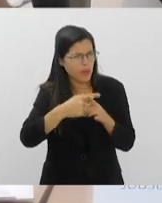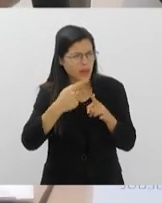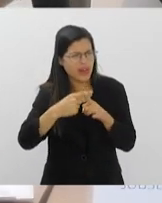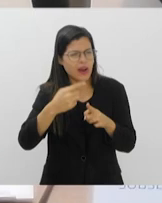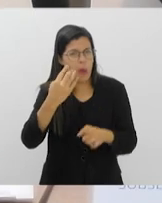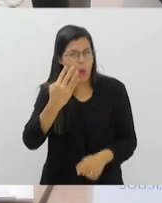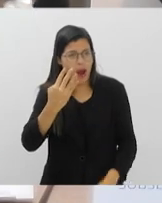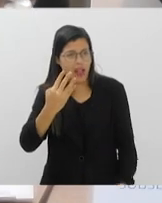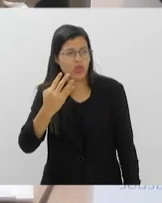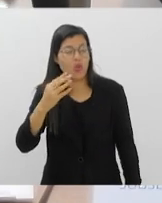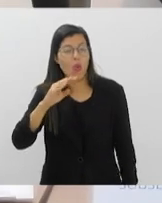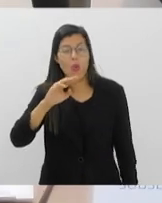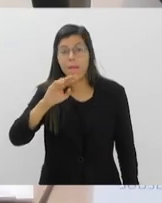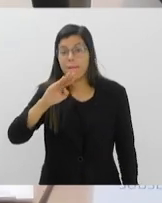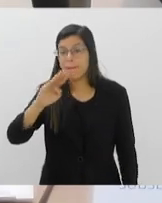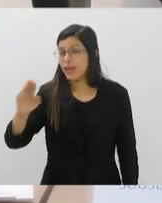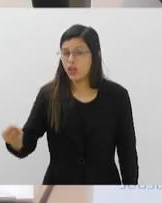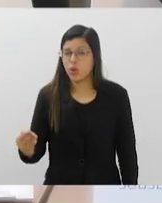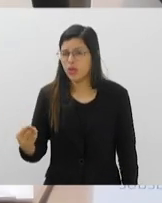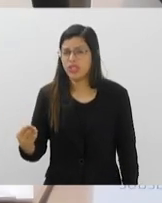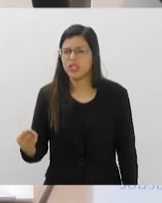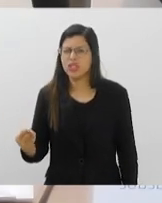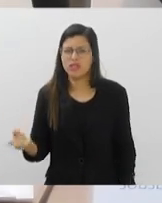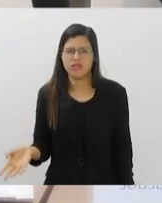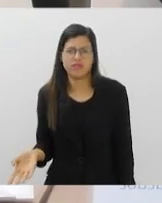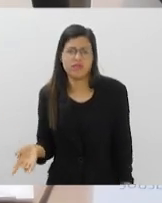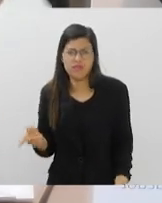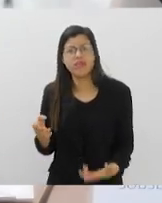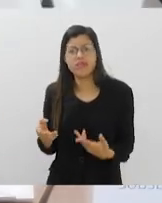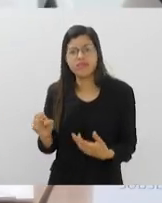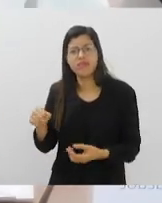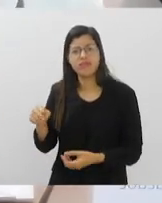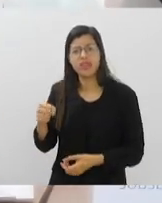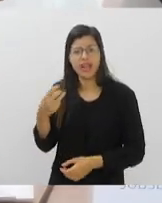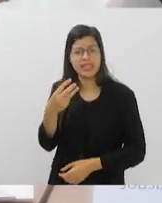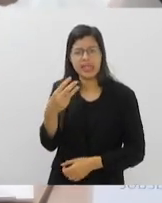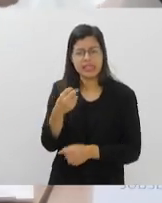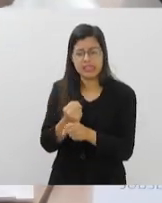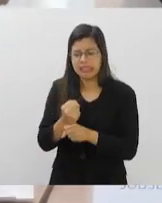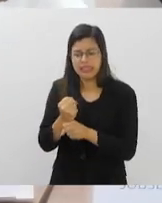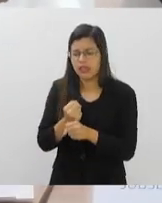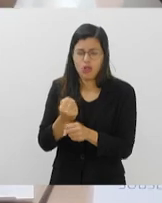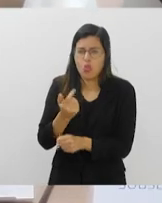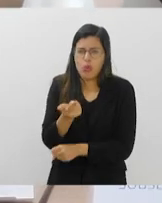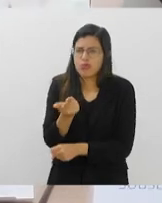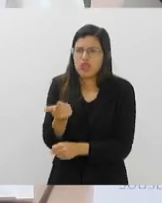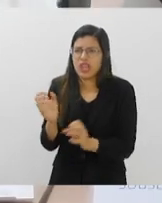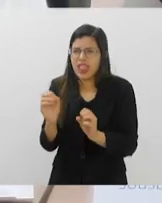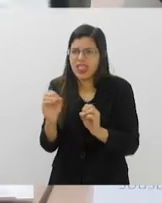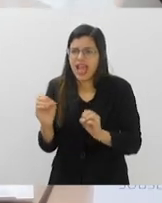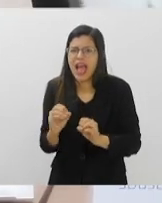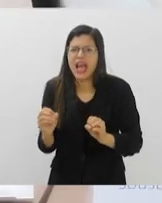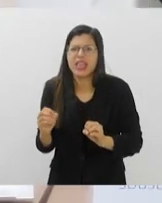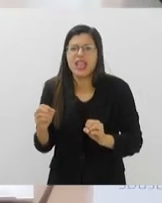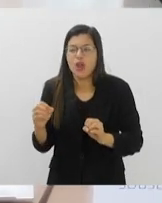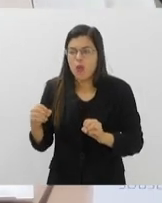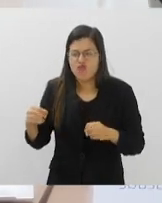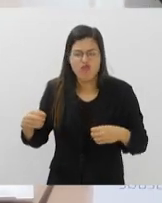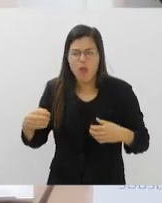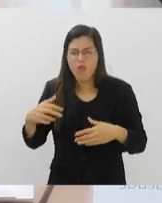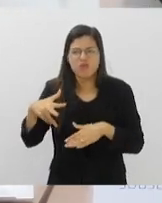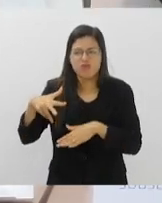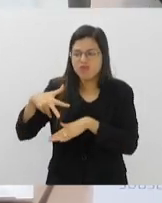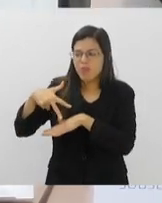33 anos não tinha nada eu tenho que lá vou até pular de a Delta gritando isso e vou